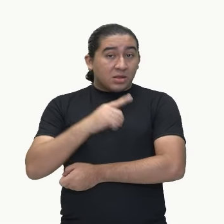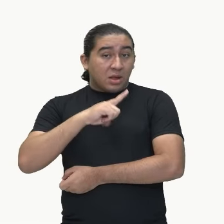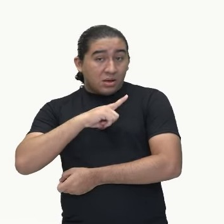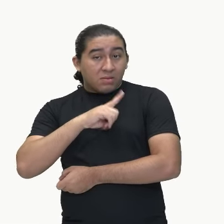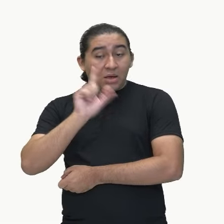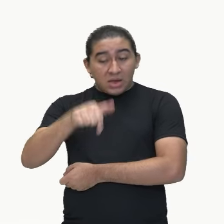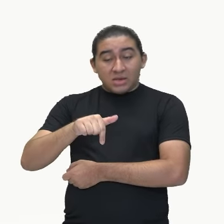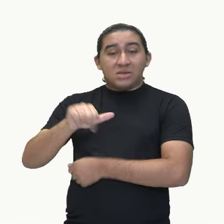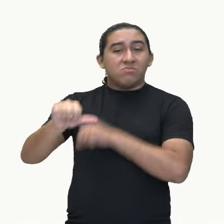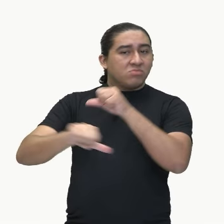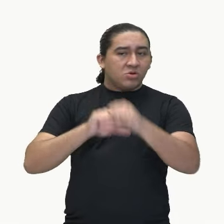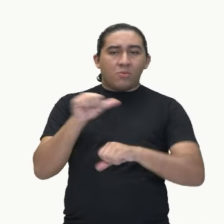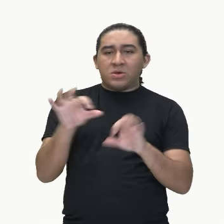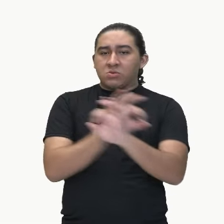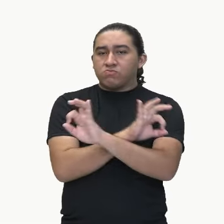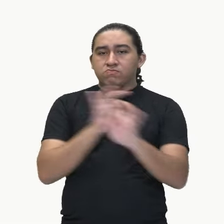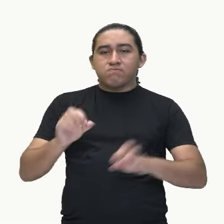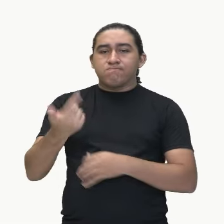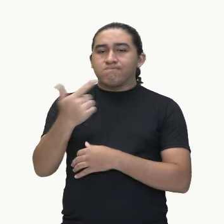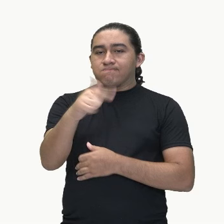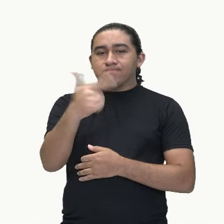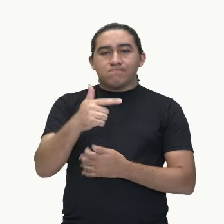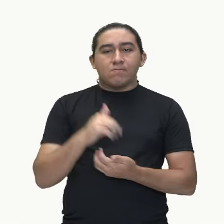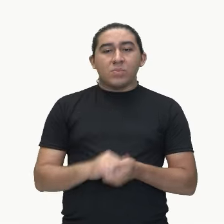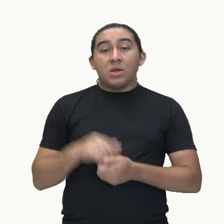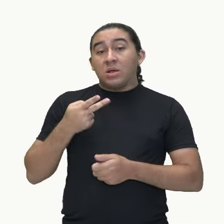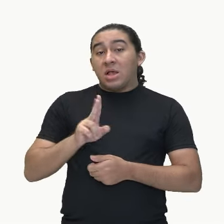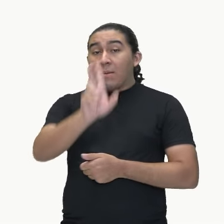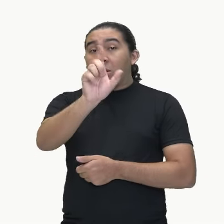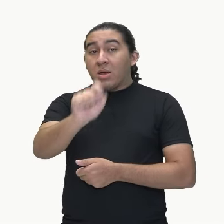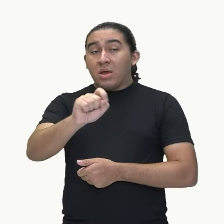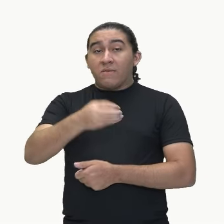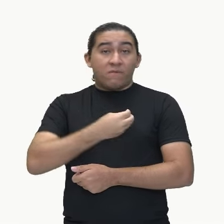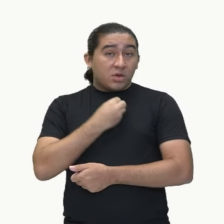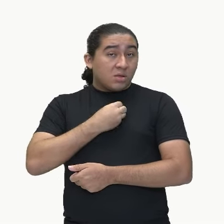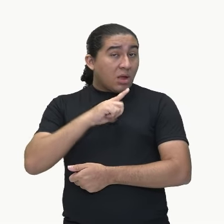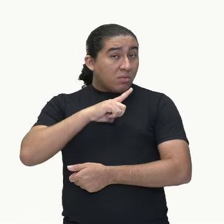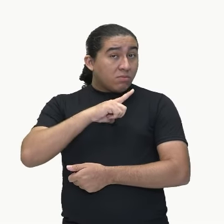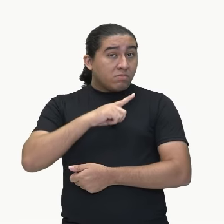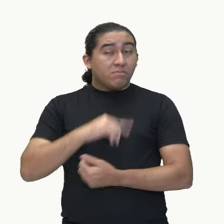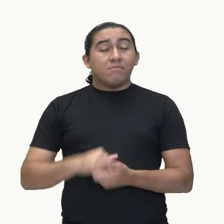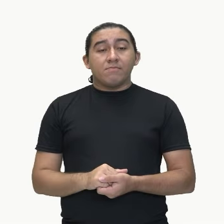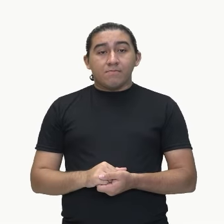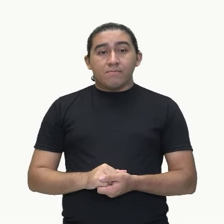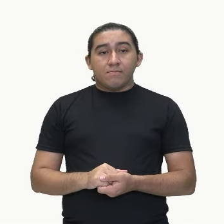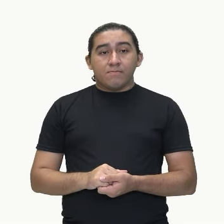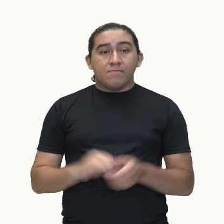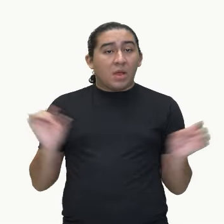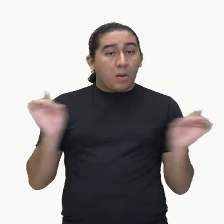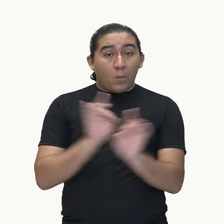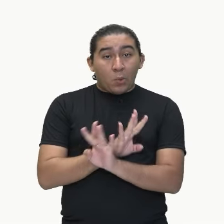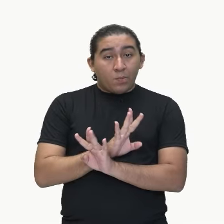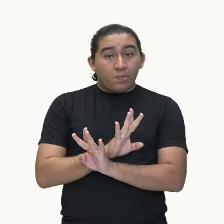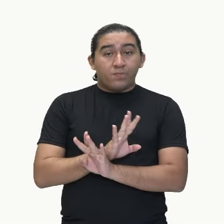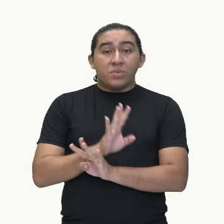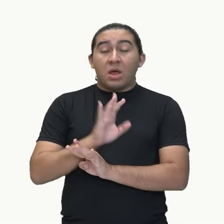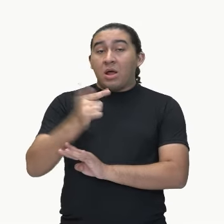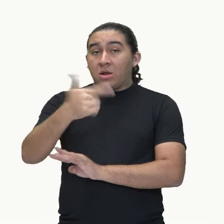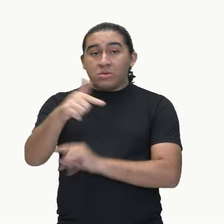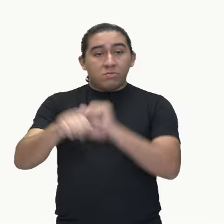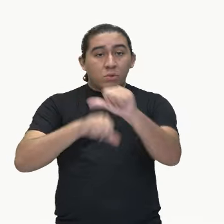ser, ele é imutável, ele não muda, ele simplesmente é. O ser é. Então não há essa